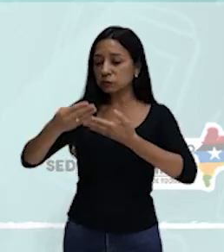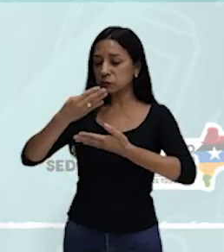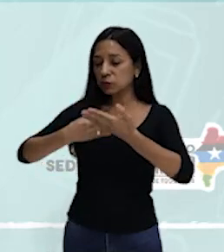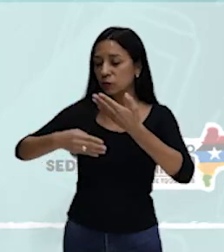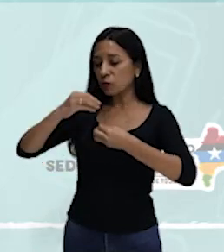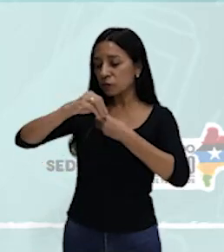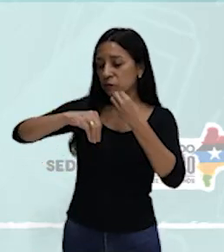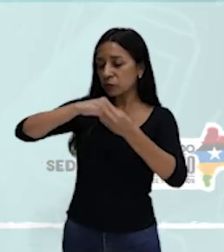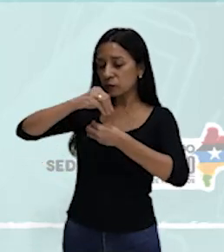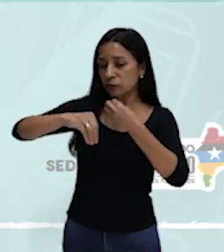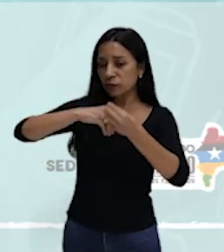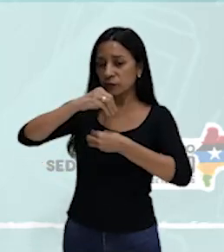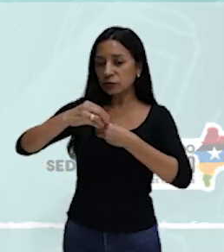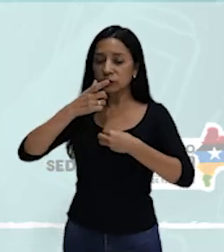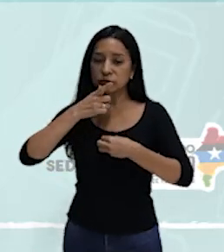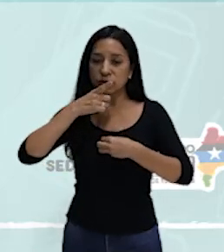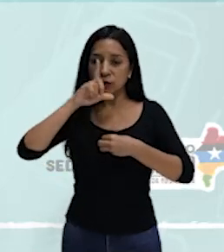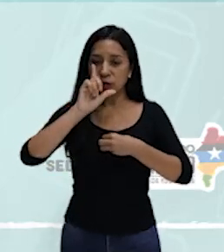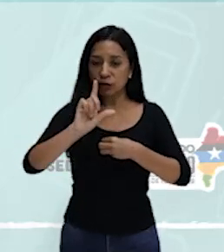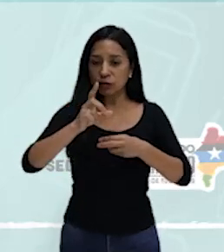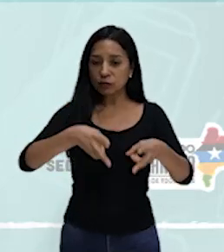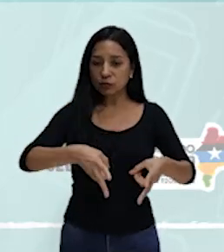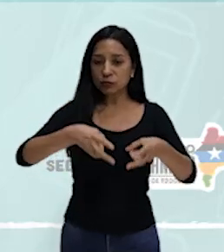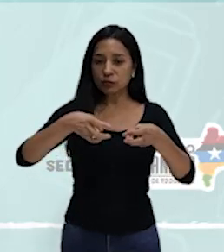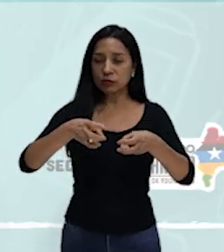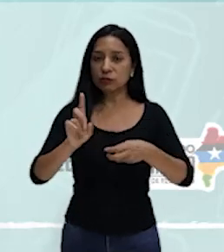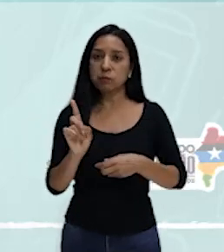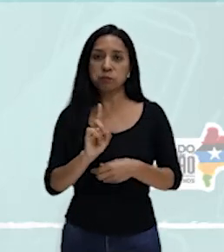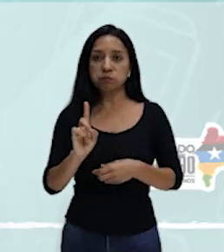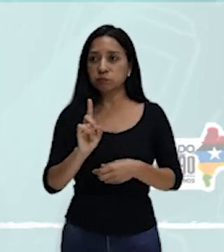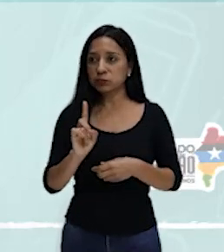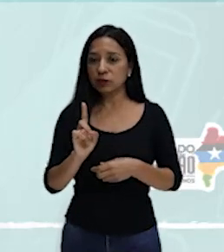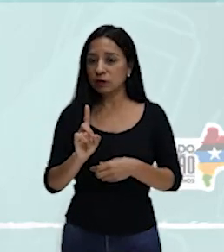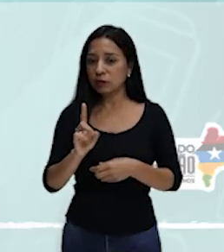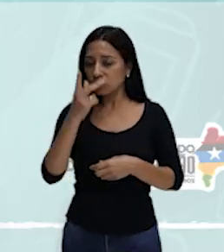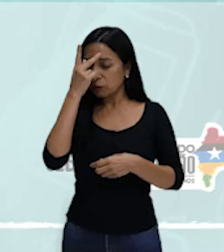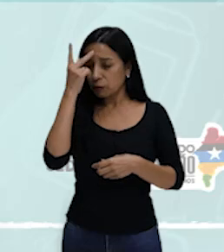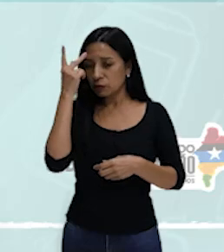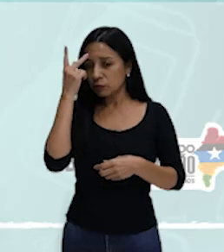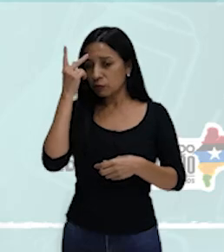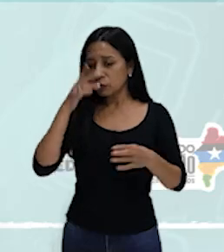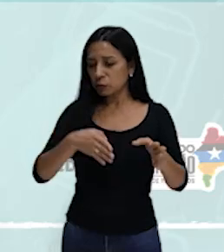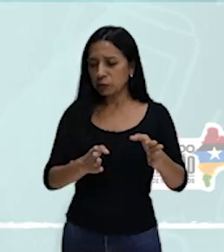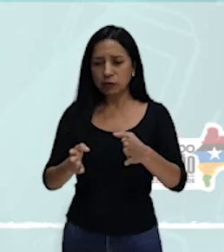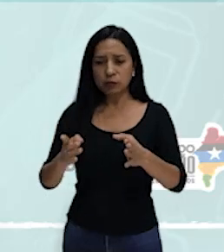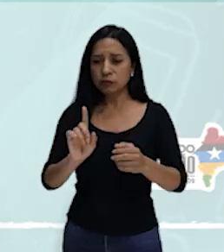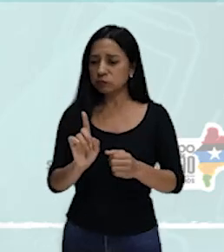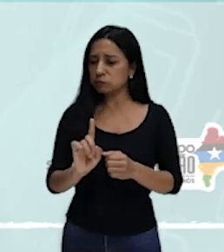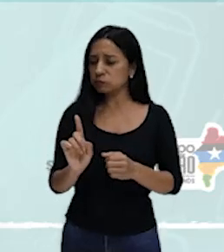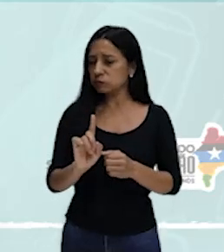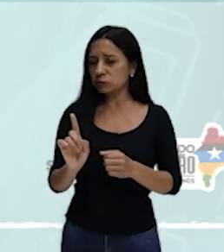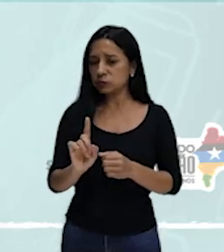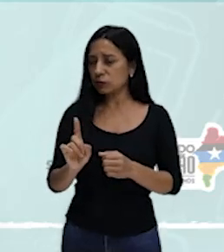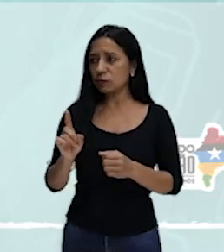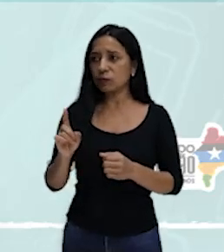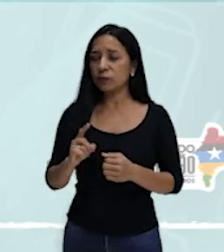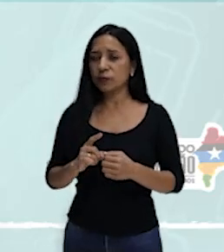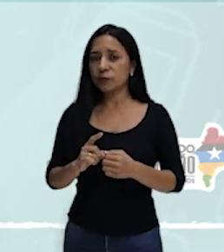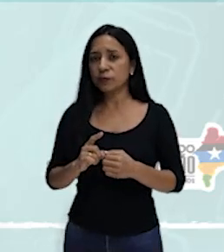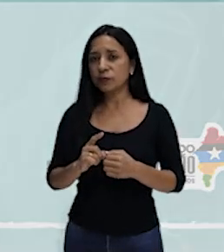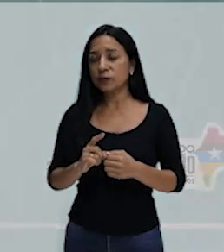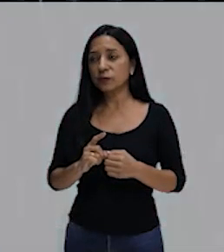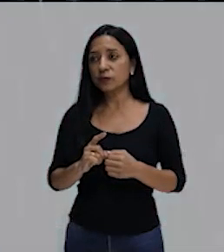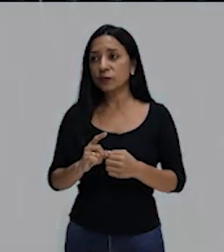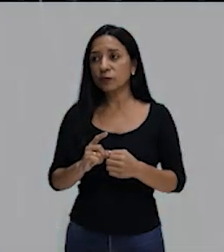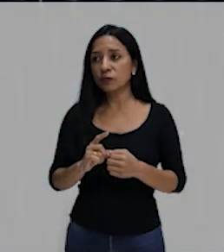dinheiro com essa exploração, que diz que não, que o ser humano ele não está a caminho da destruição. Na verdade, é